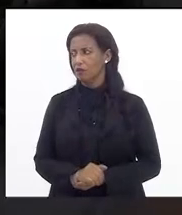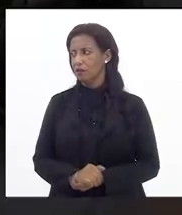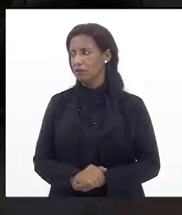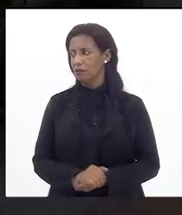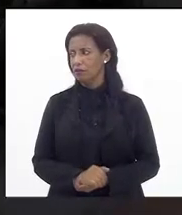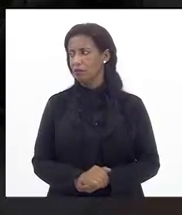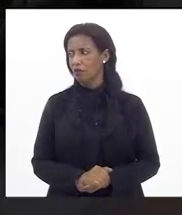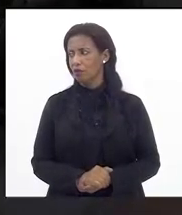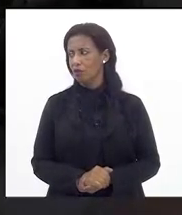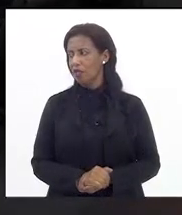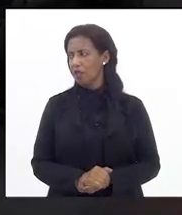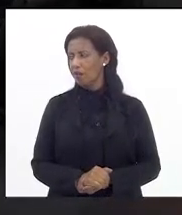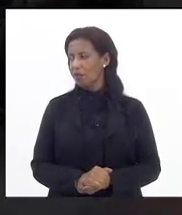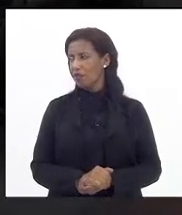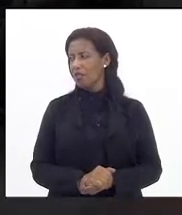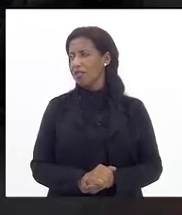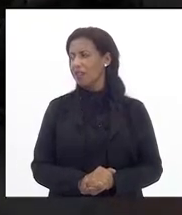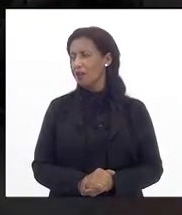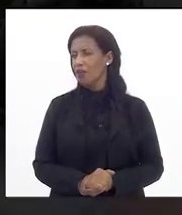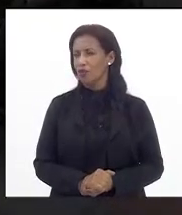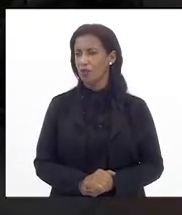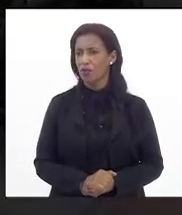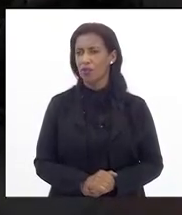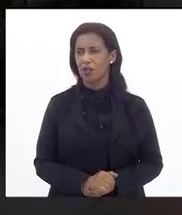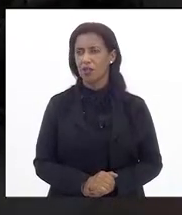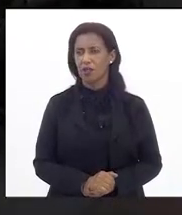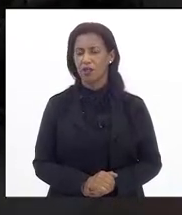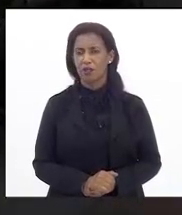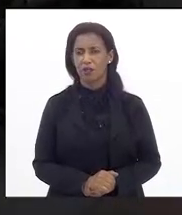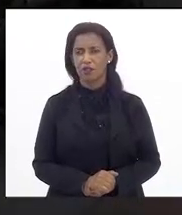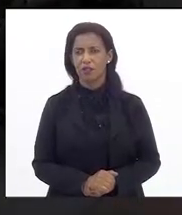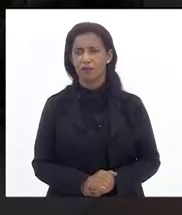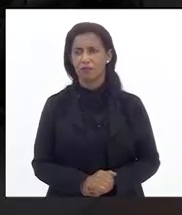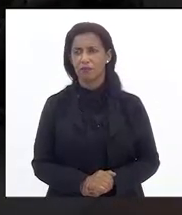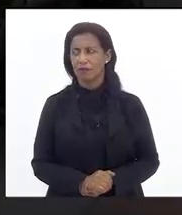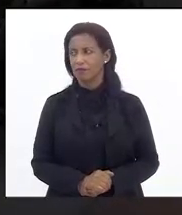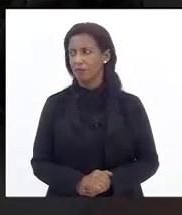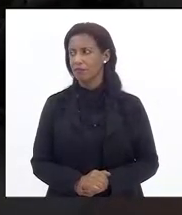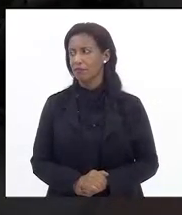um show nesse microfone por favor só tem três minutos por gentileza